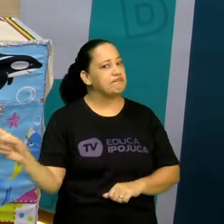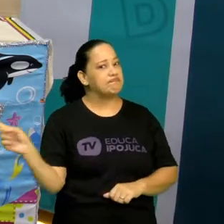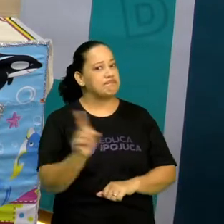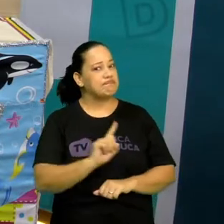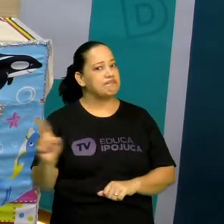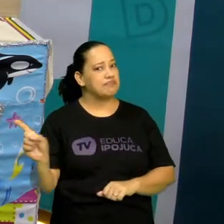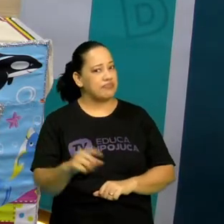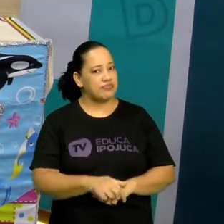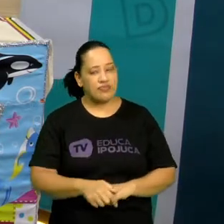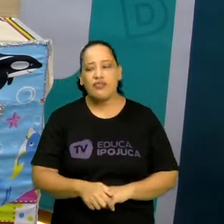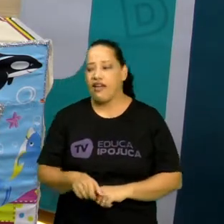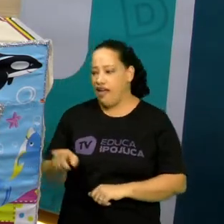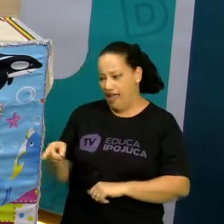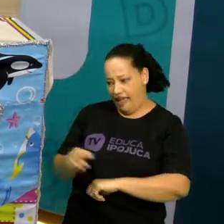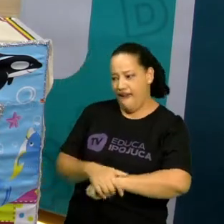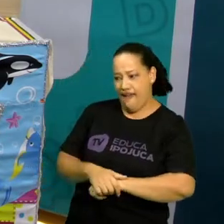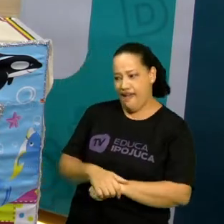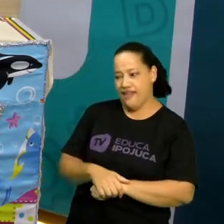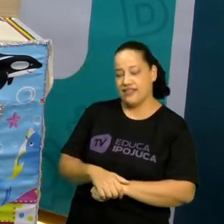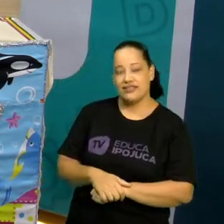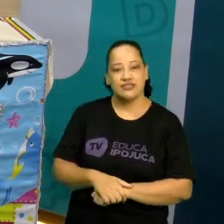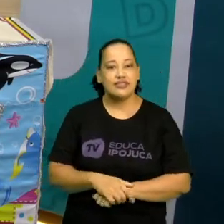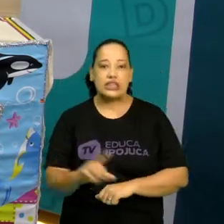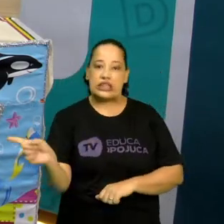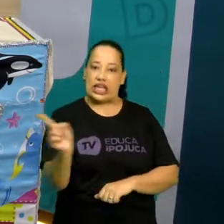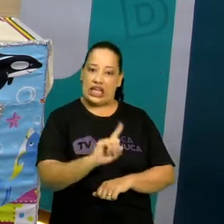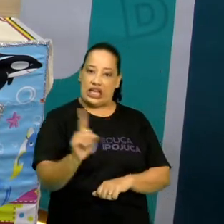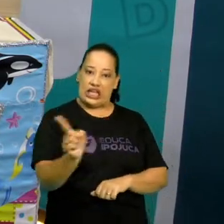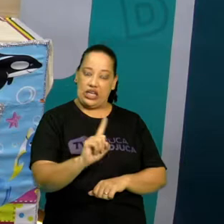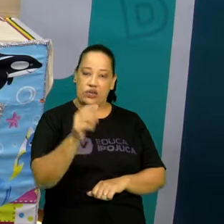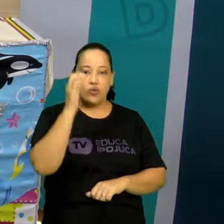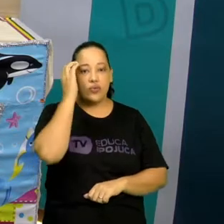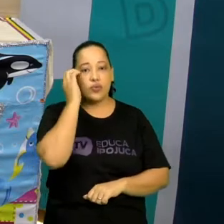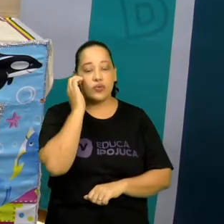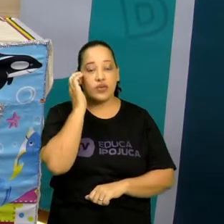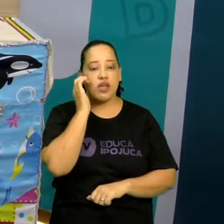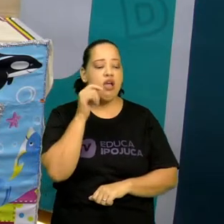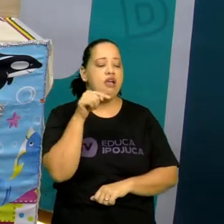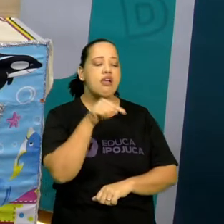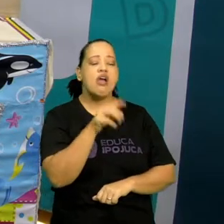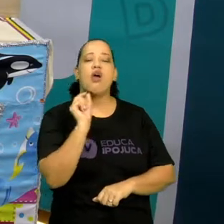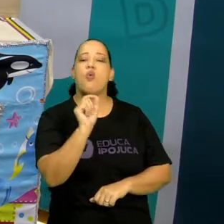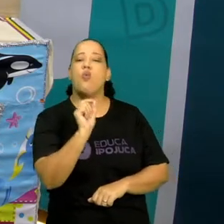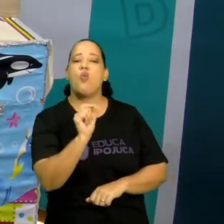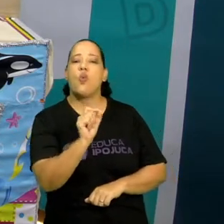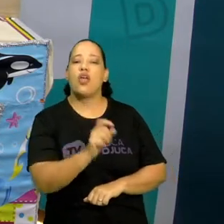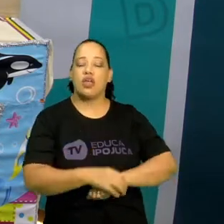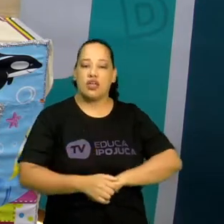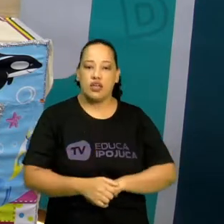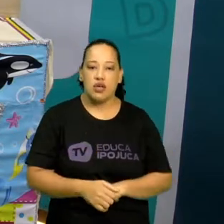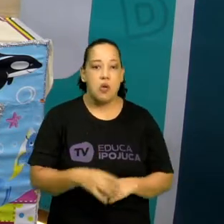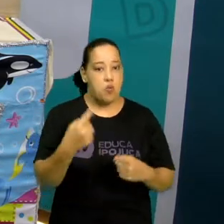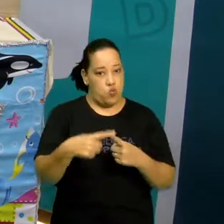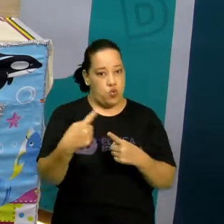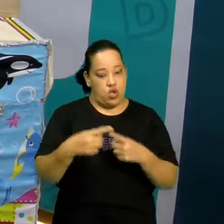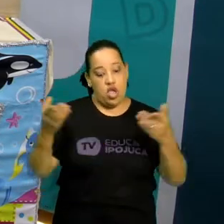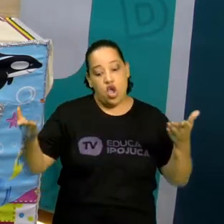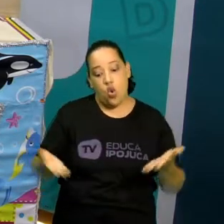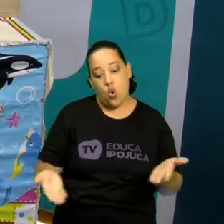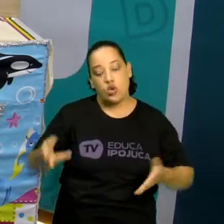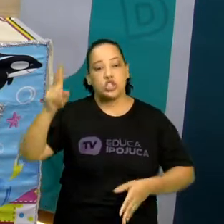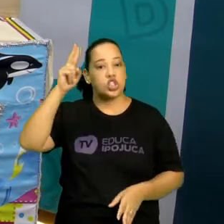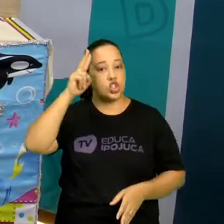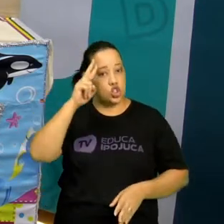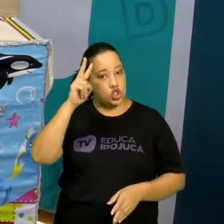né É leiturinha não sabe o que é isso é porque na nossa história de hoje